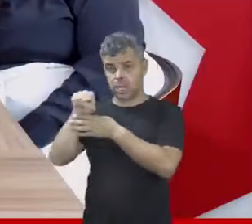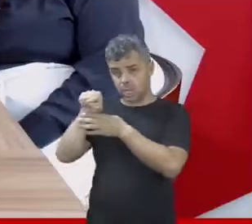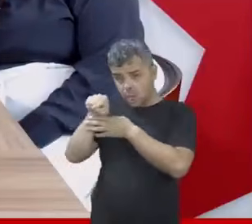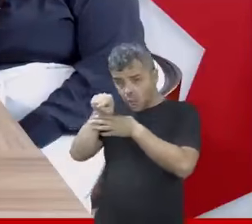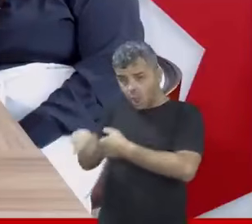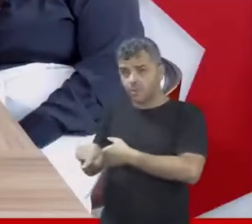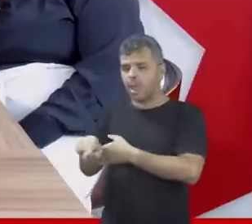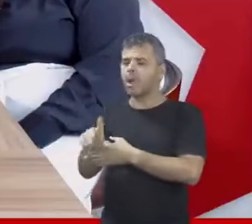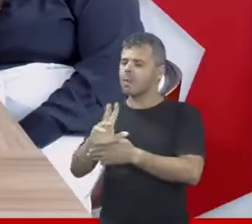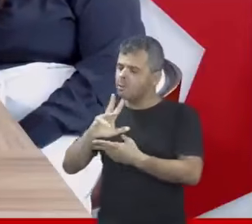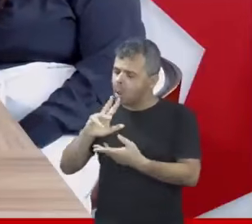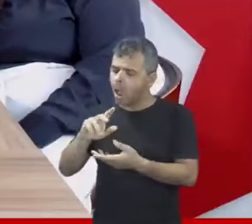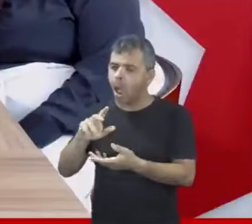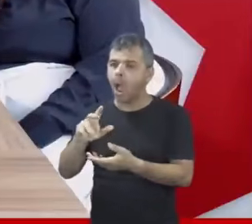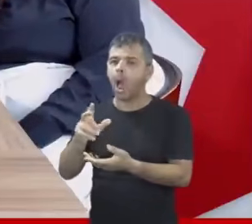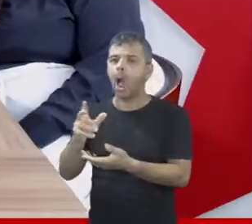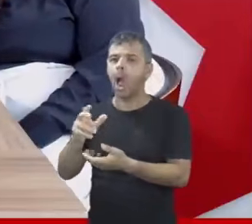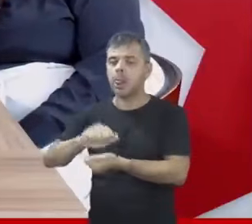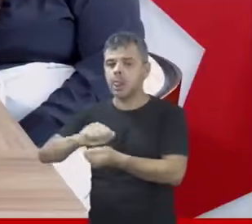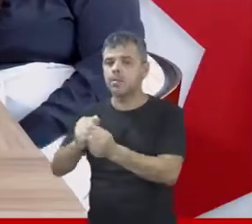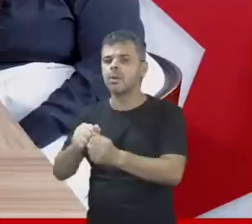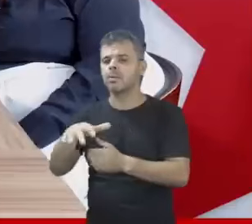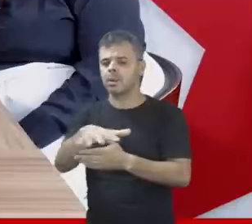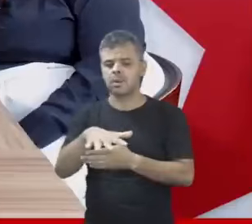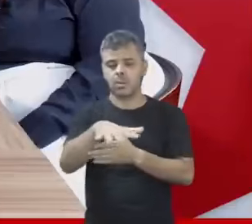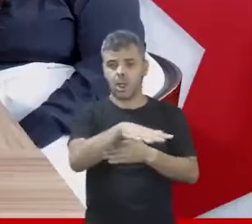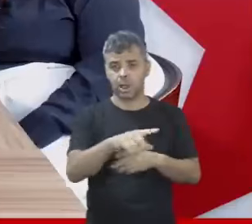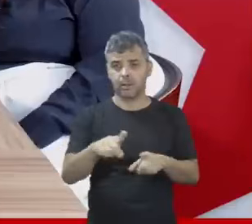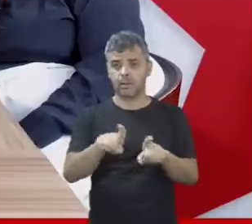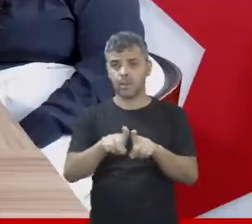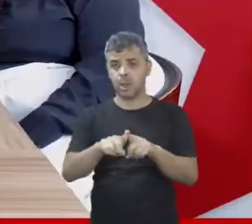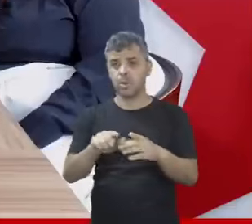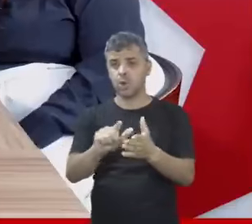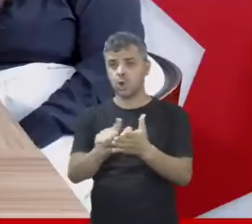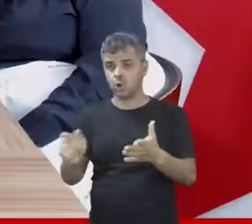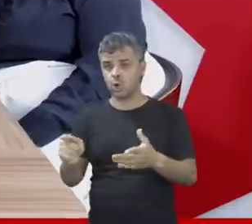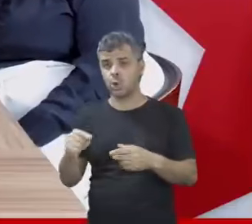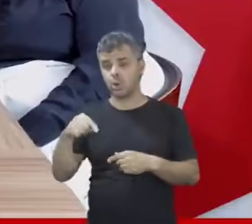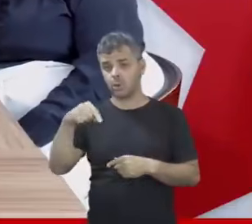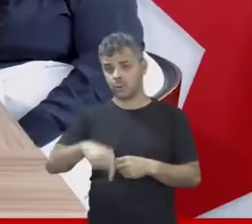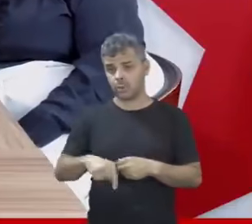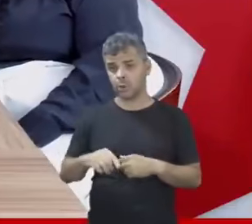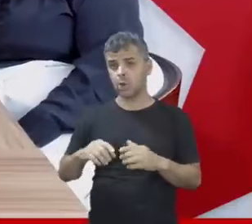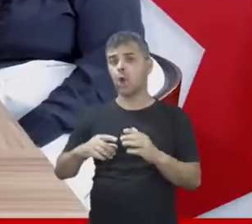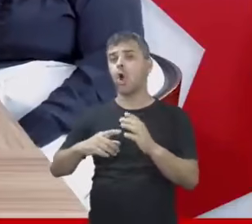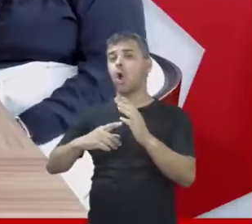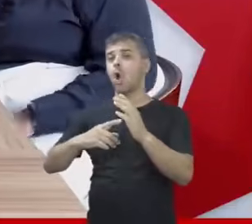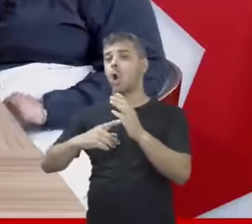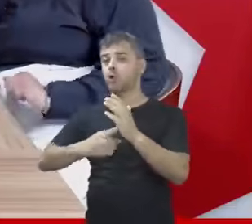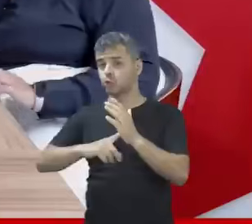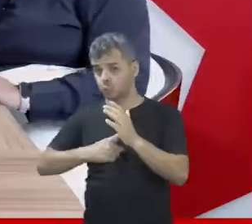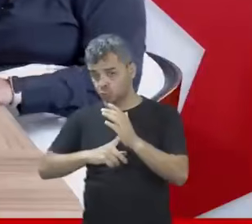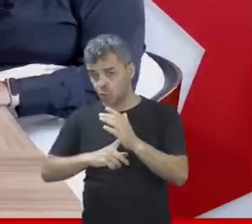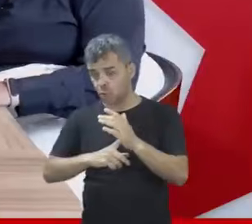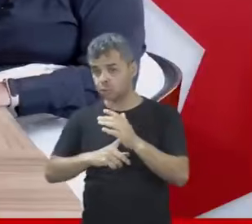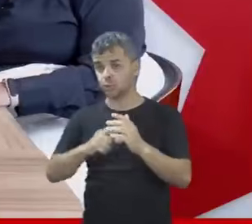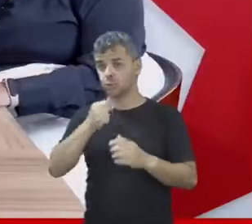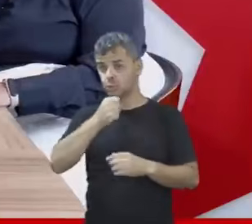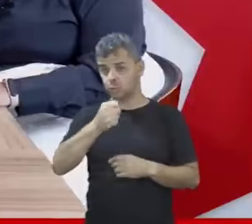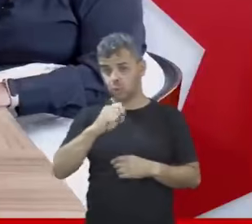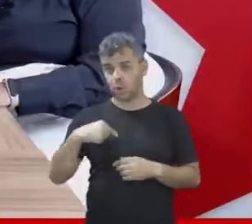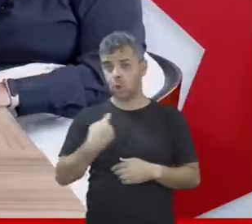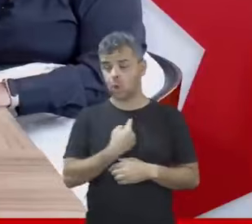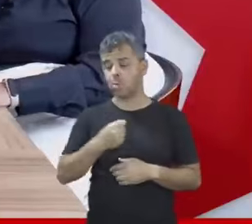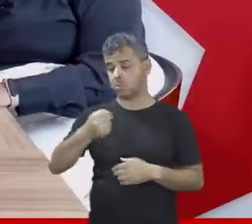já vem sendo aplicado em várias áreas, né? Inclusive, o jornalismo, a gente sabe que o sindicato dos jornalistas mesmo, nós